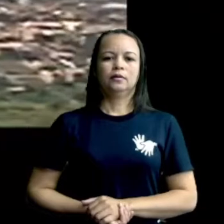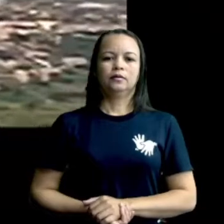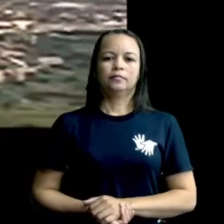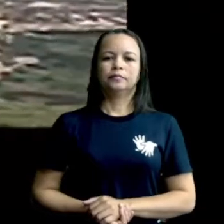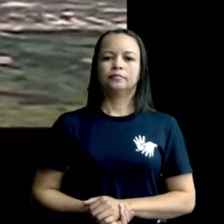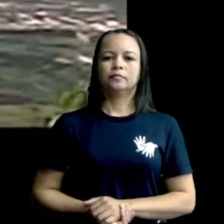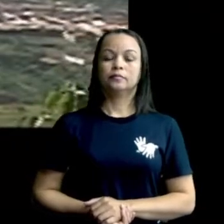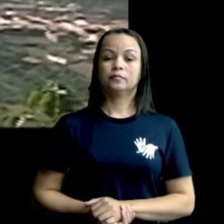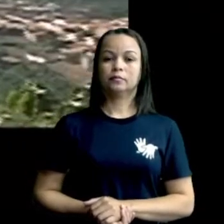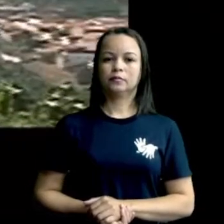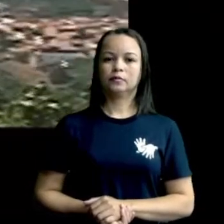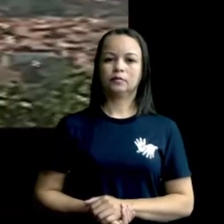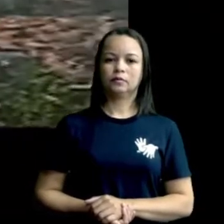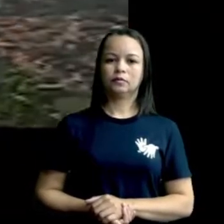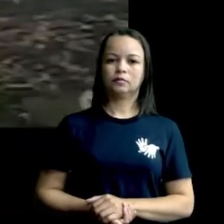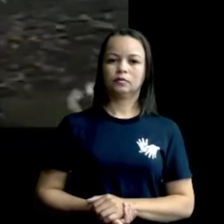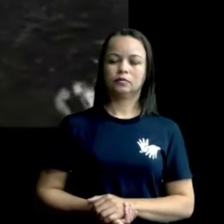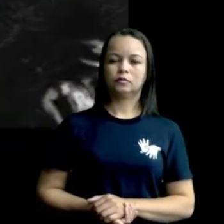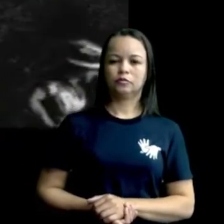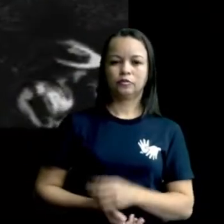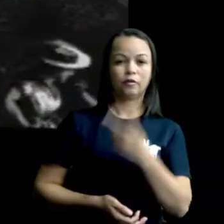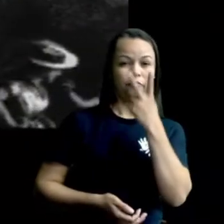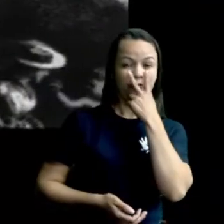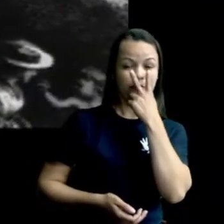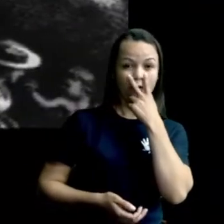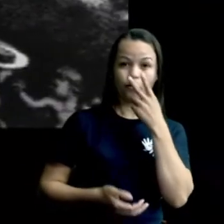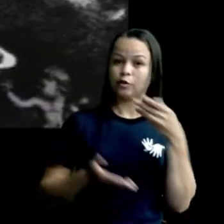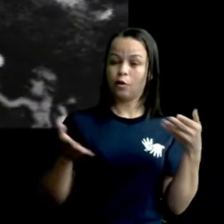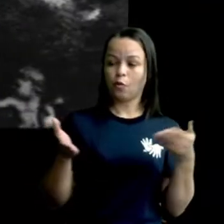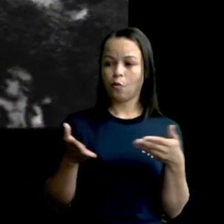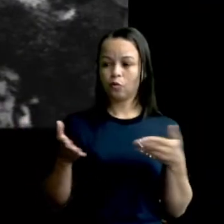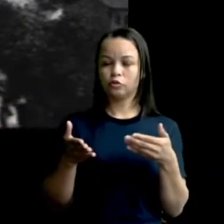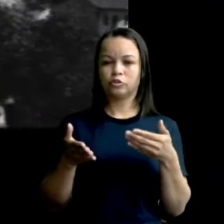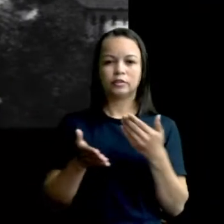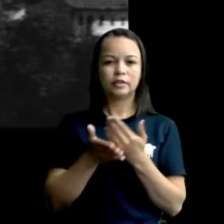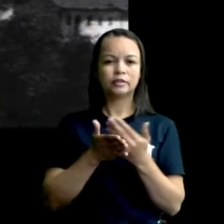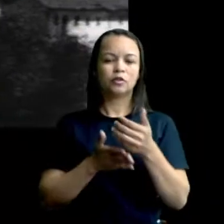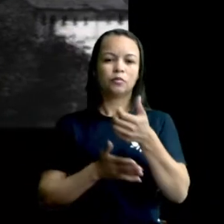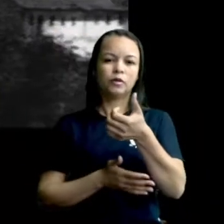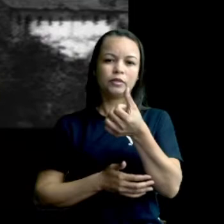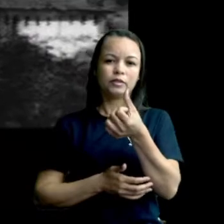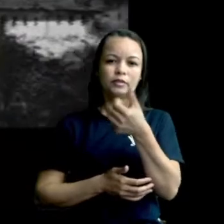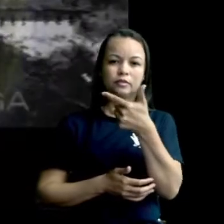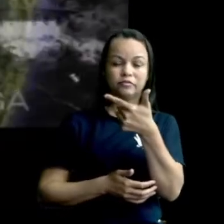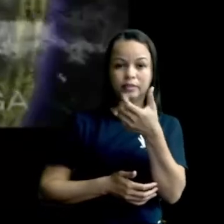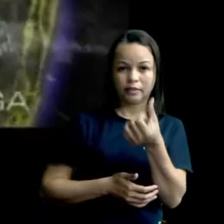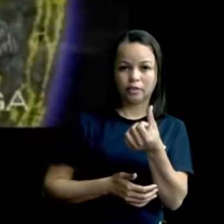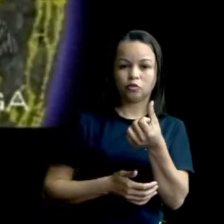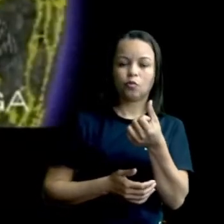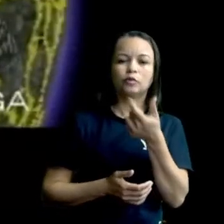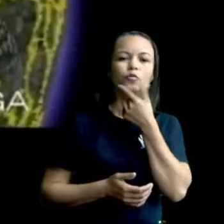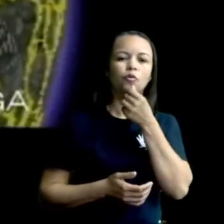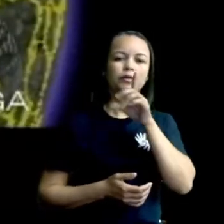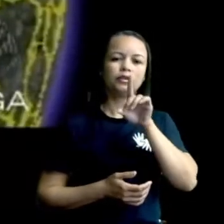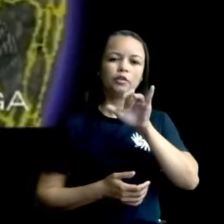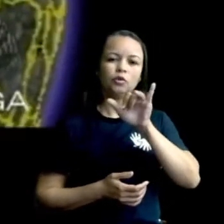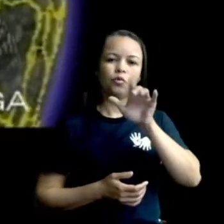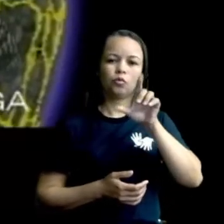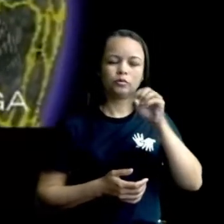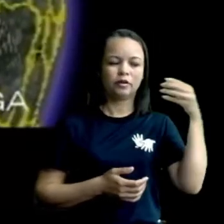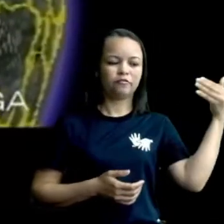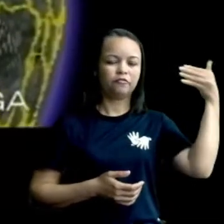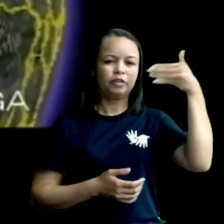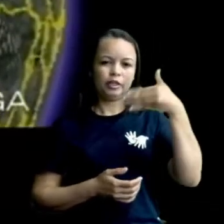O que hoje é Vitória de Santo Antão nasceu em 1626, quando Diogo de Braga, vindo de